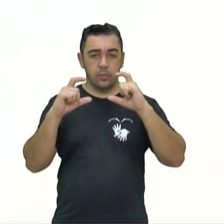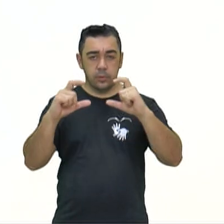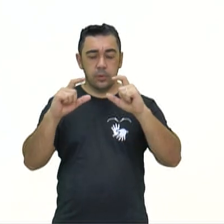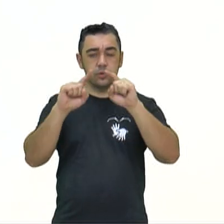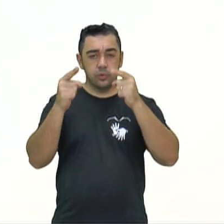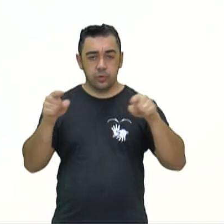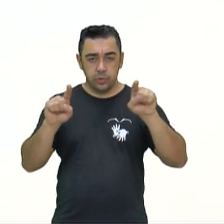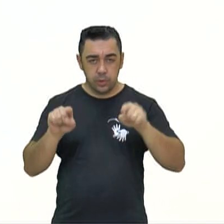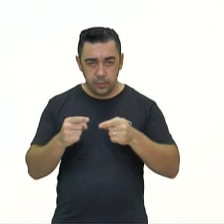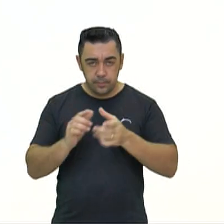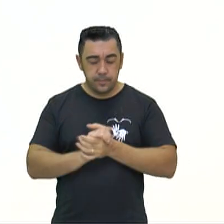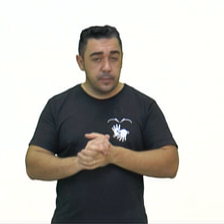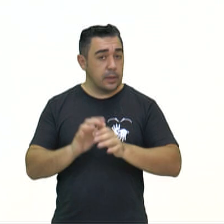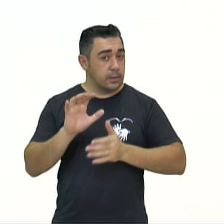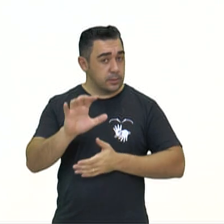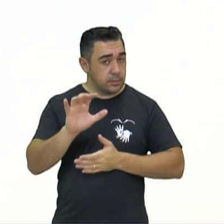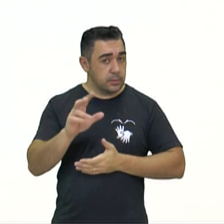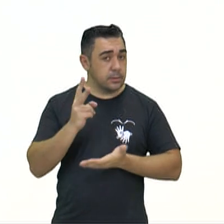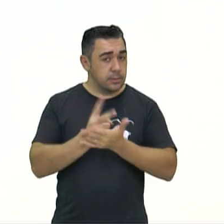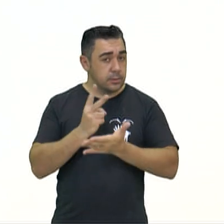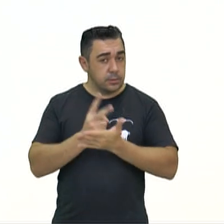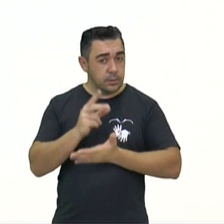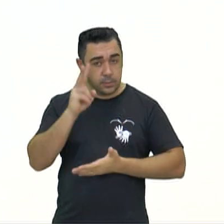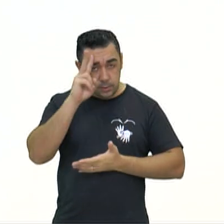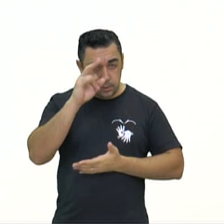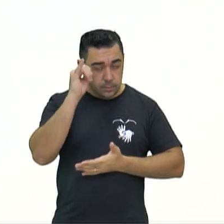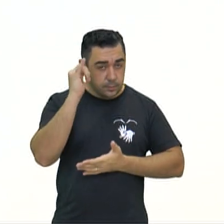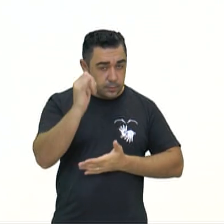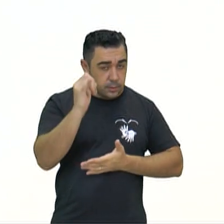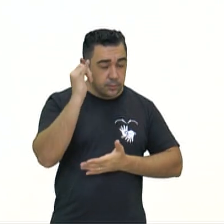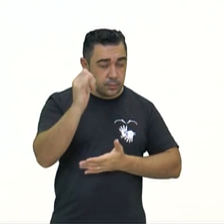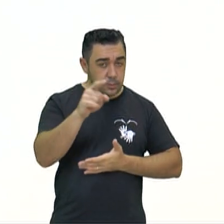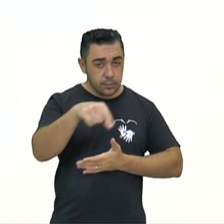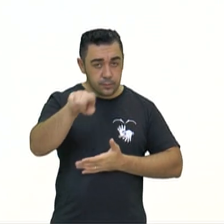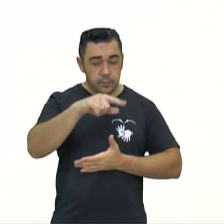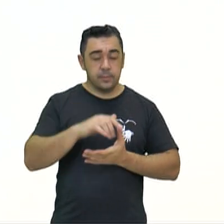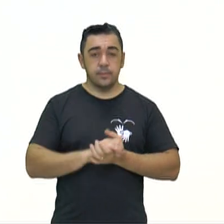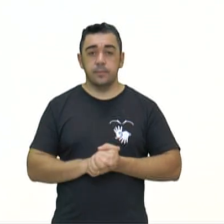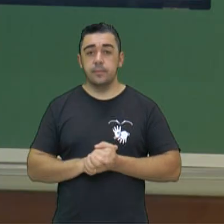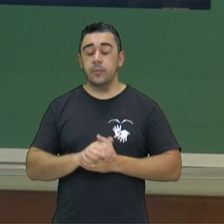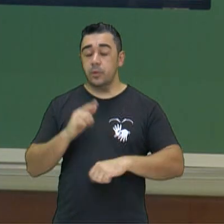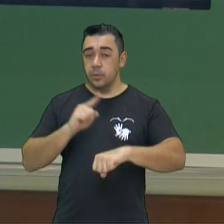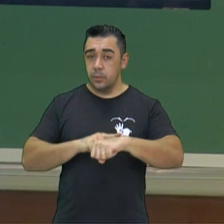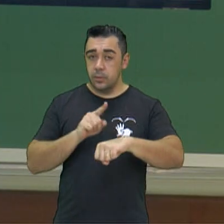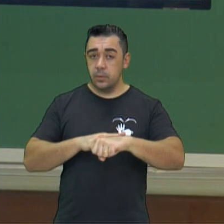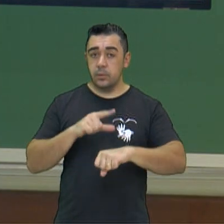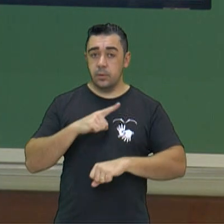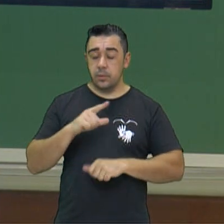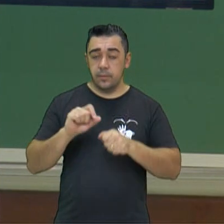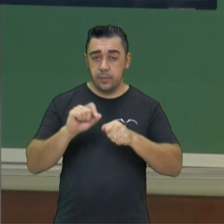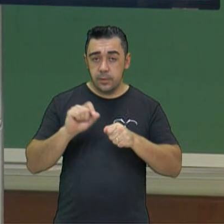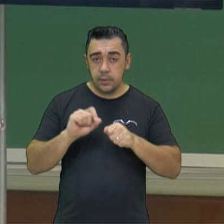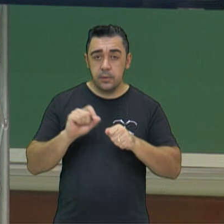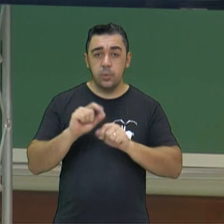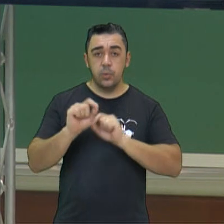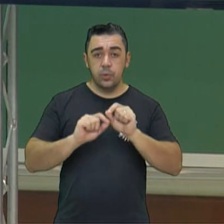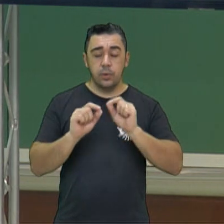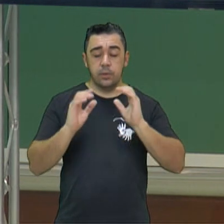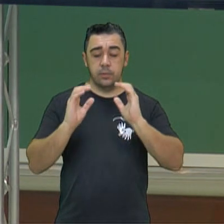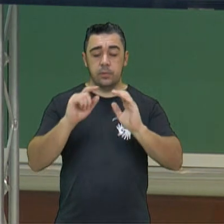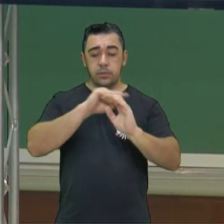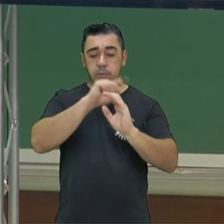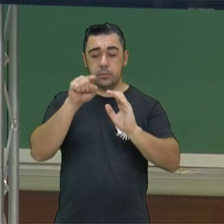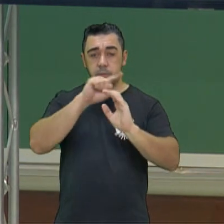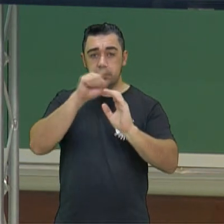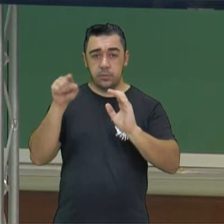chaves. Isso eu vou sempre estar lembrando para vocês. A partir do momento que eu estou trabalhando com propriedade distributiva, eu